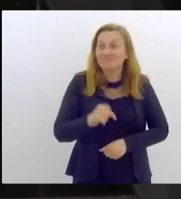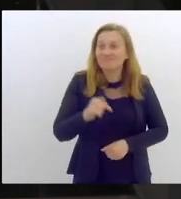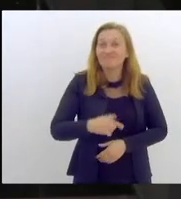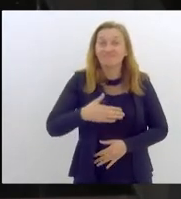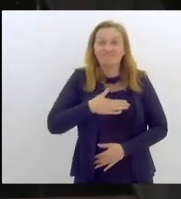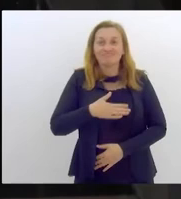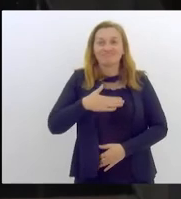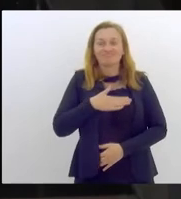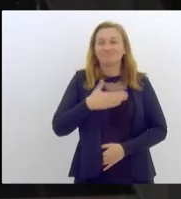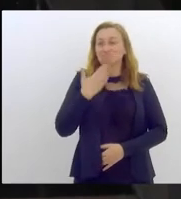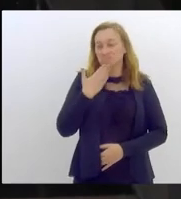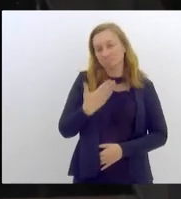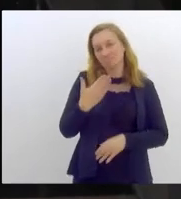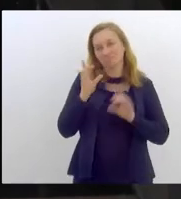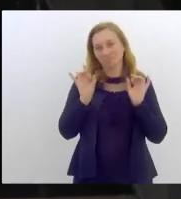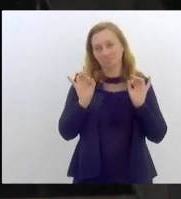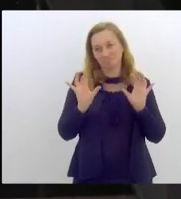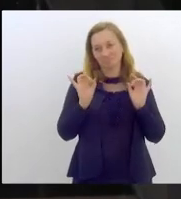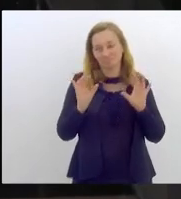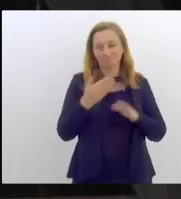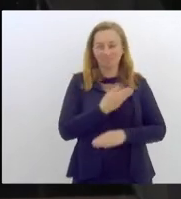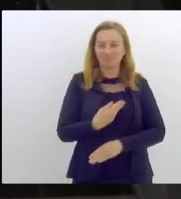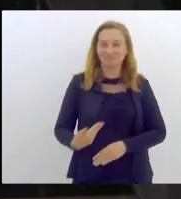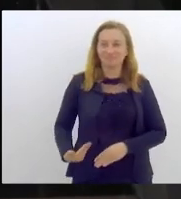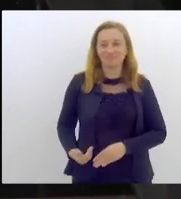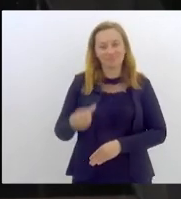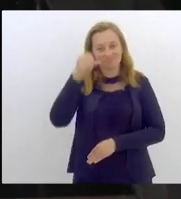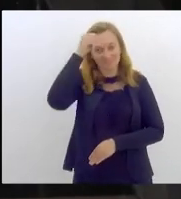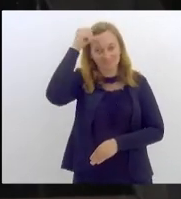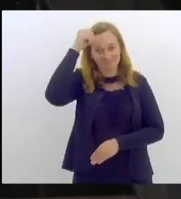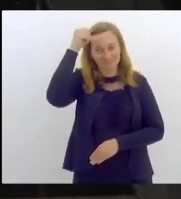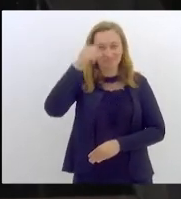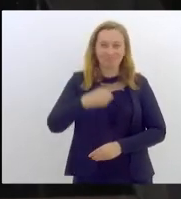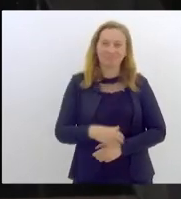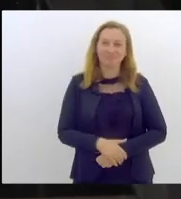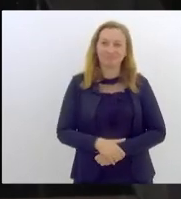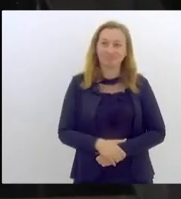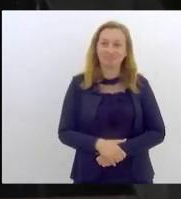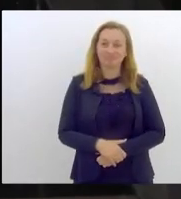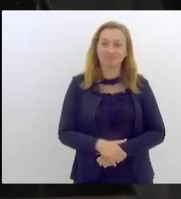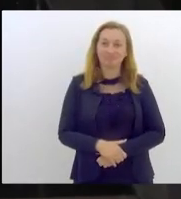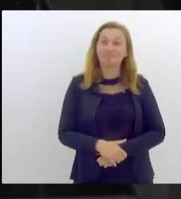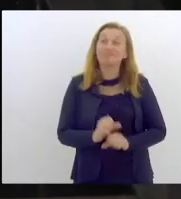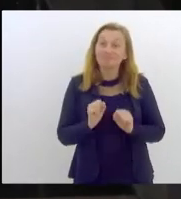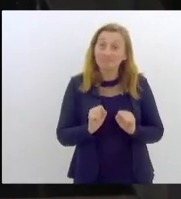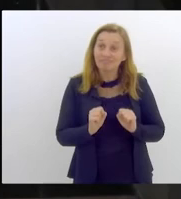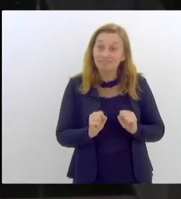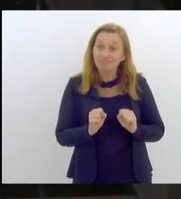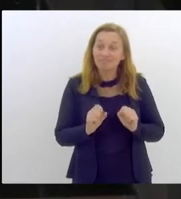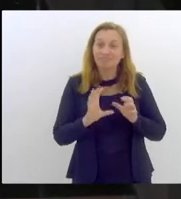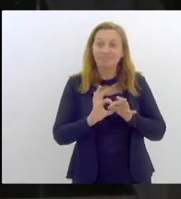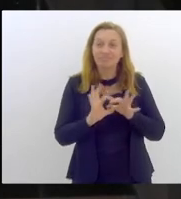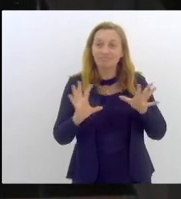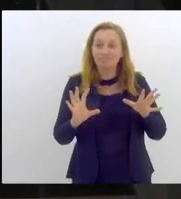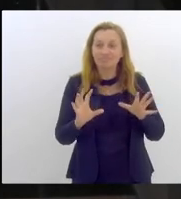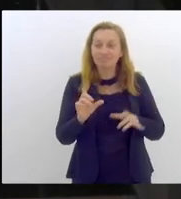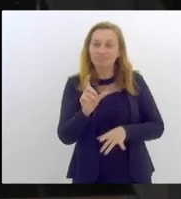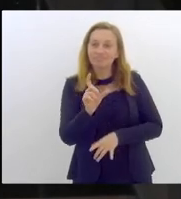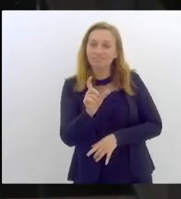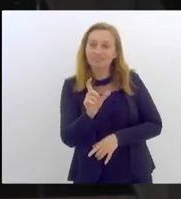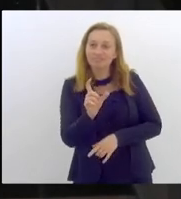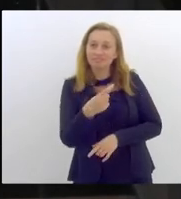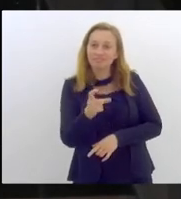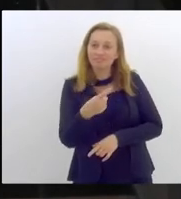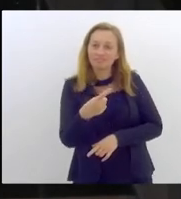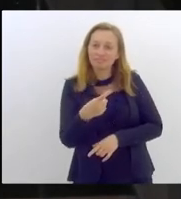gostaria de fazer um pedido especial para o governador Cláudio Castro que possa liberar o passe livre